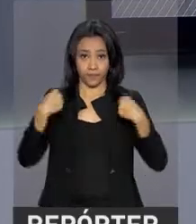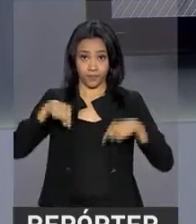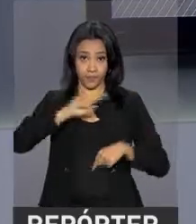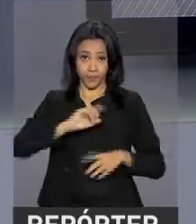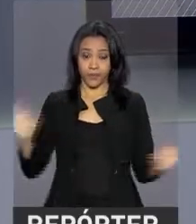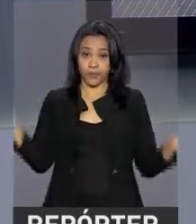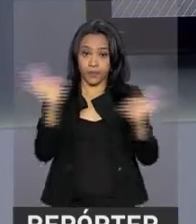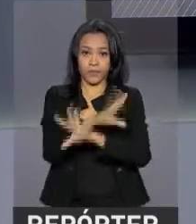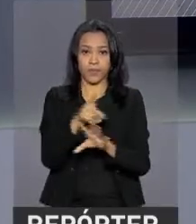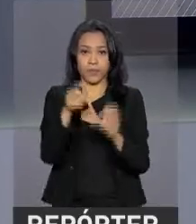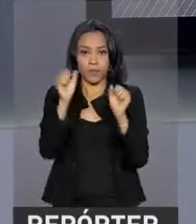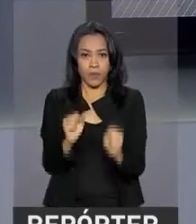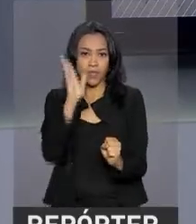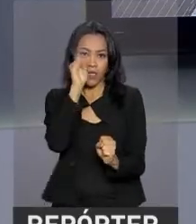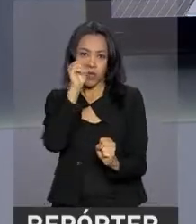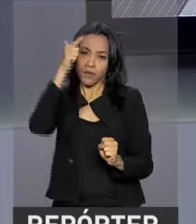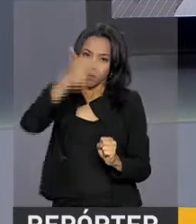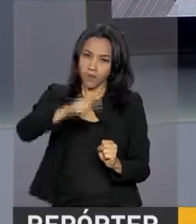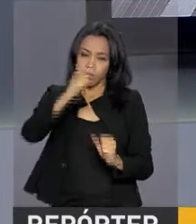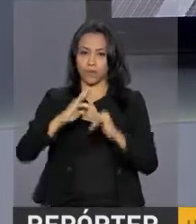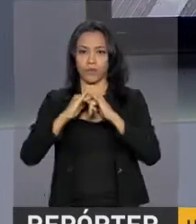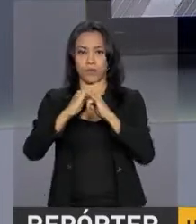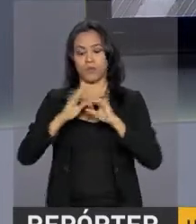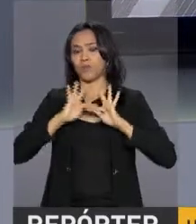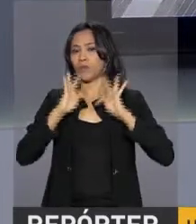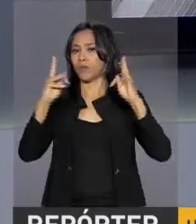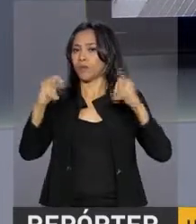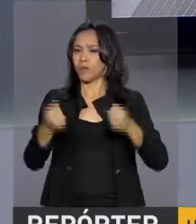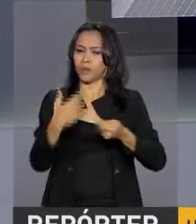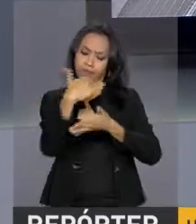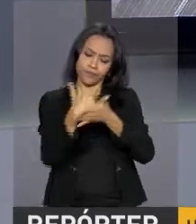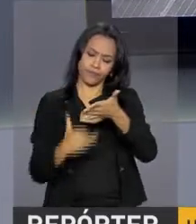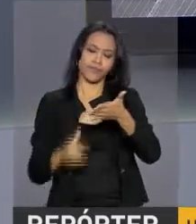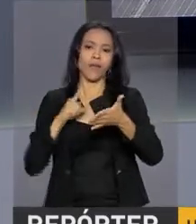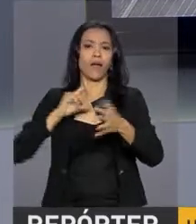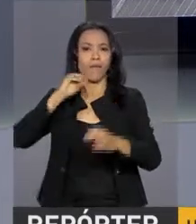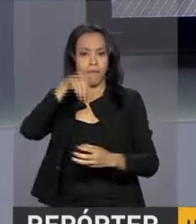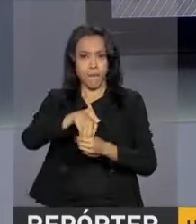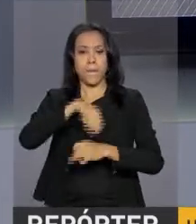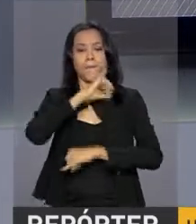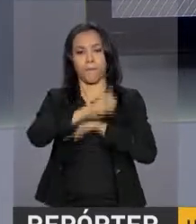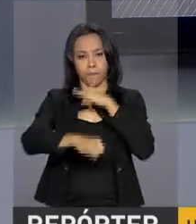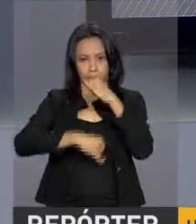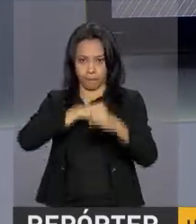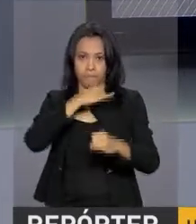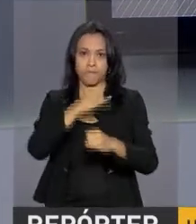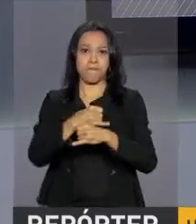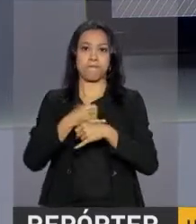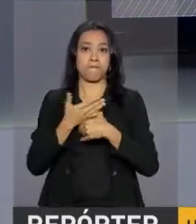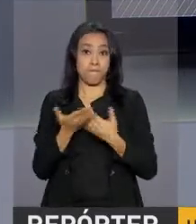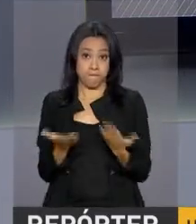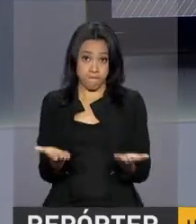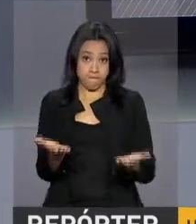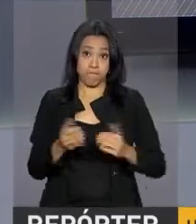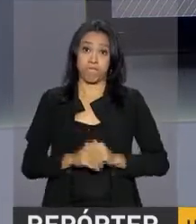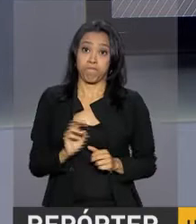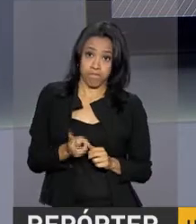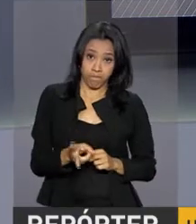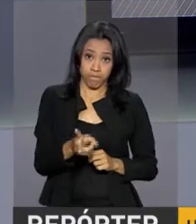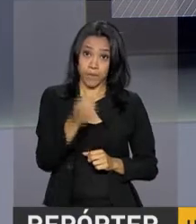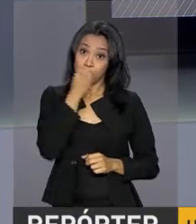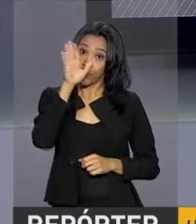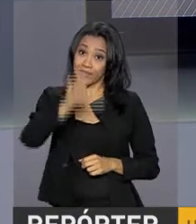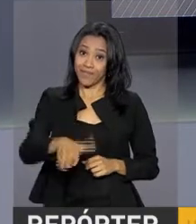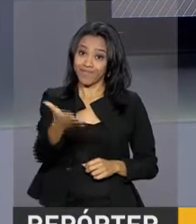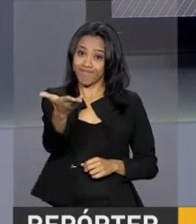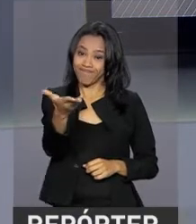nós ficamos por aqui você pode rever as reportagens no youtube e toda a nossa programação também está na página da nbr na internet uma